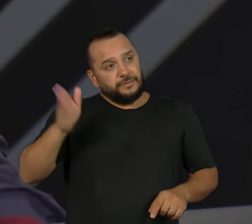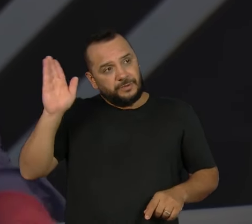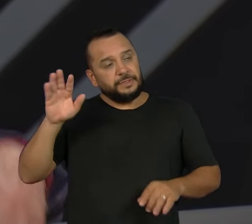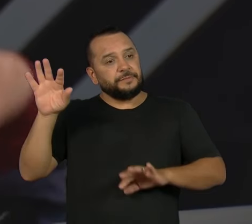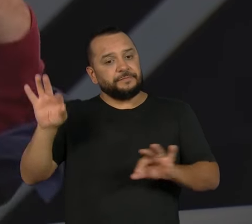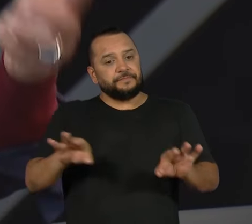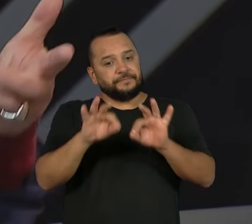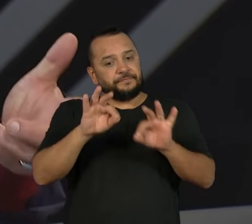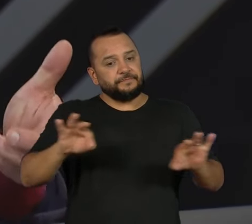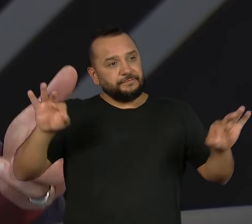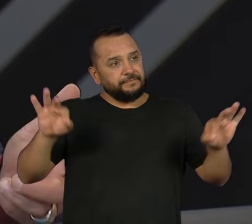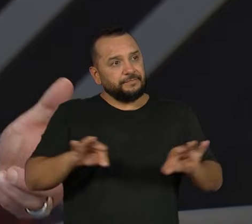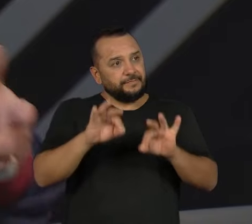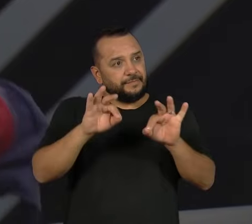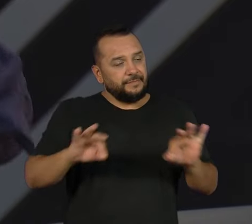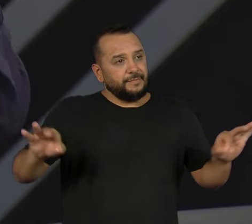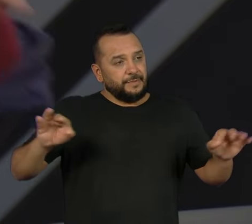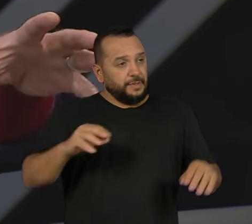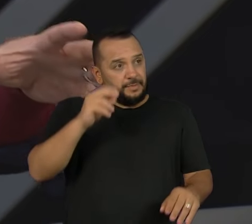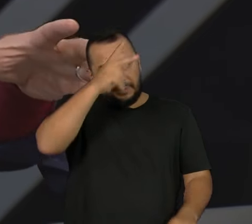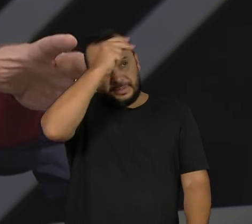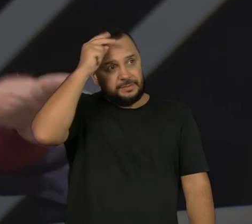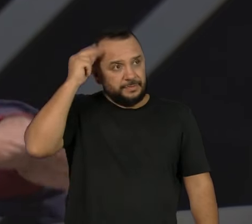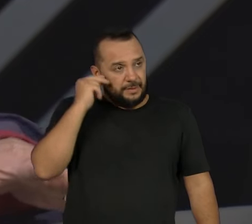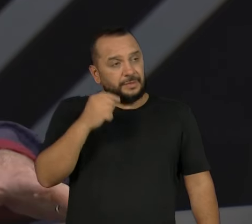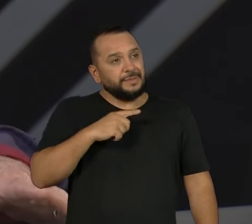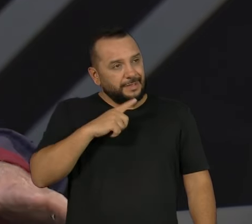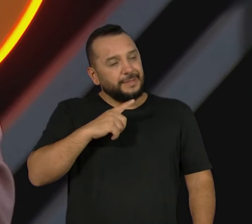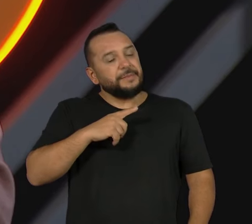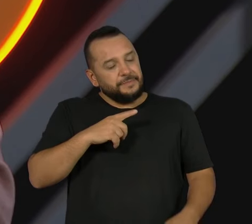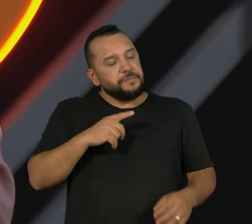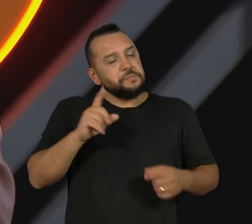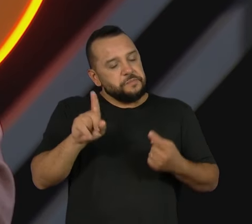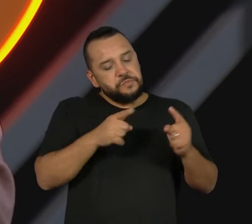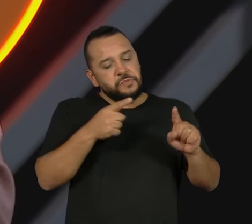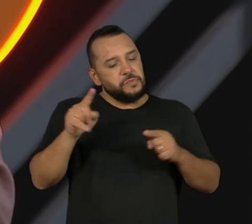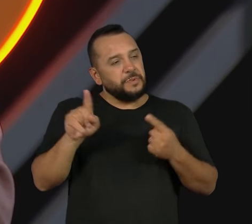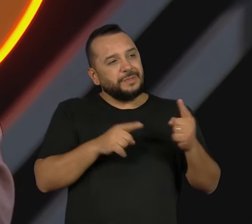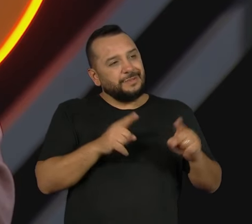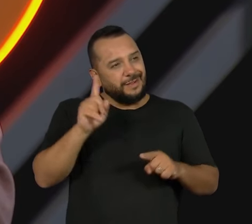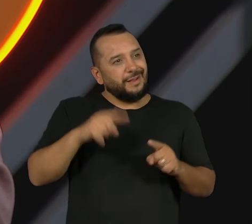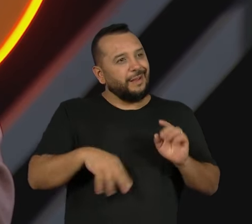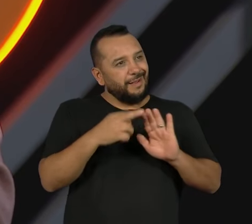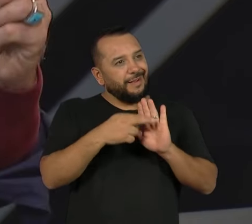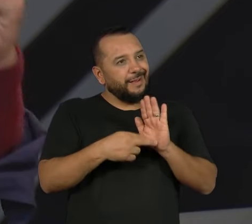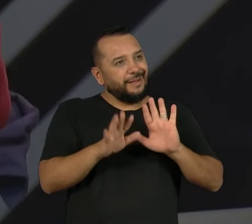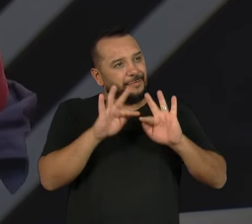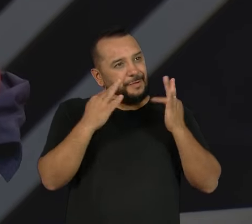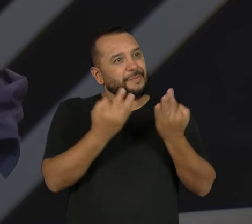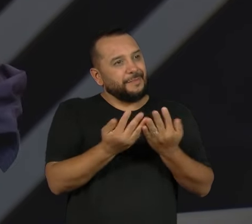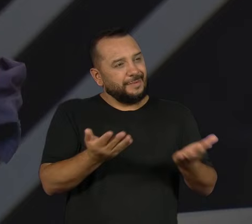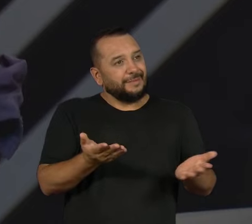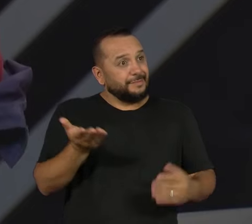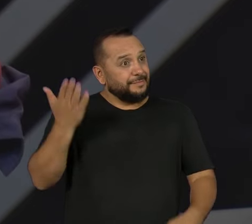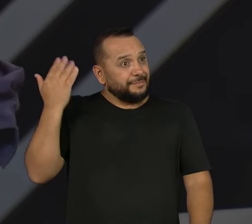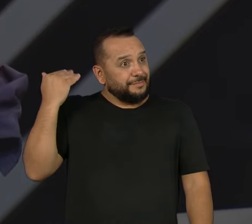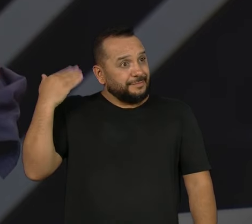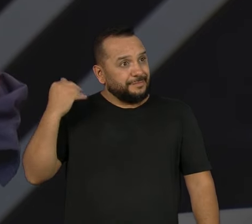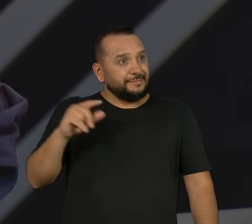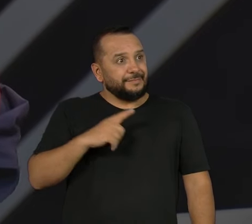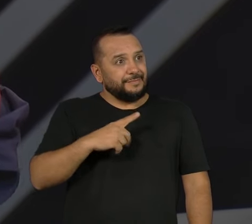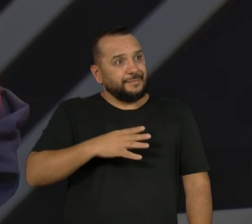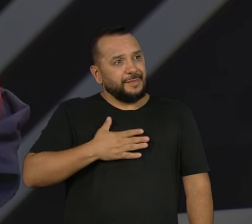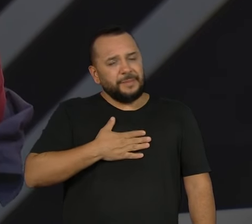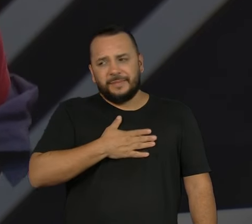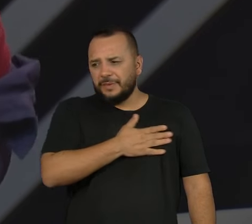Municipal, então a música era critério absoluto. Eu acho que isso ajudou. Naquela época, eu acho que o preconceito